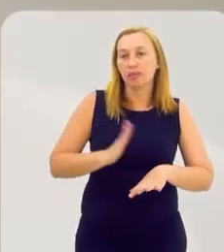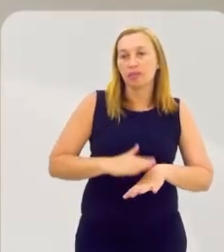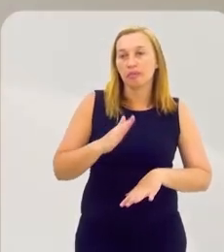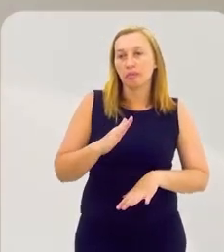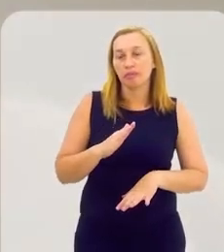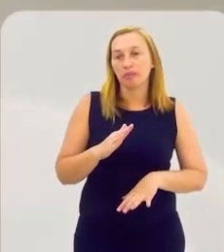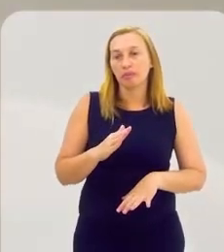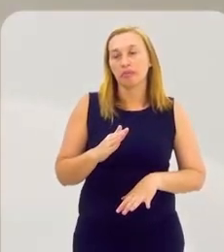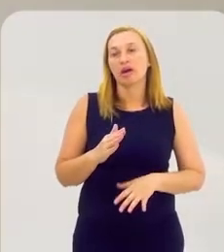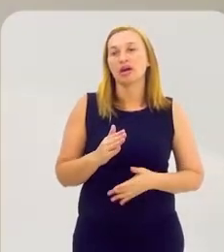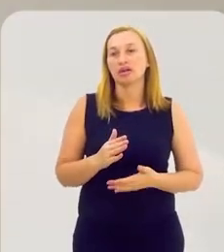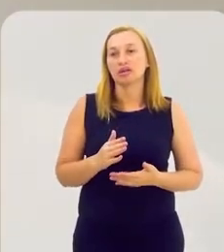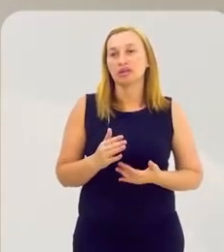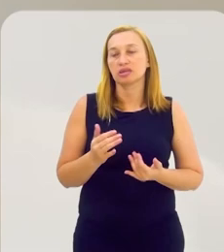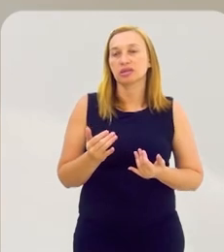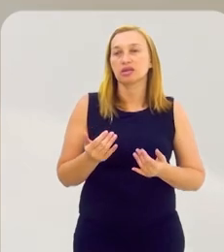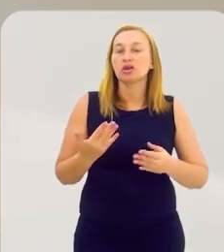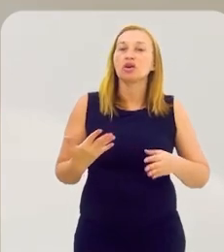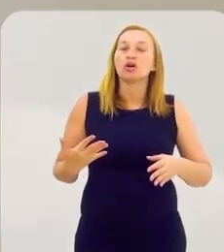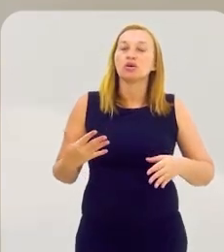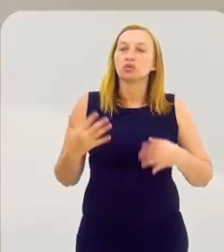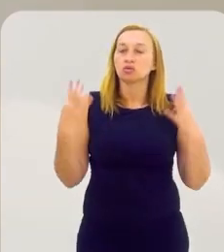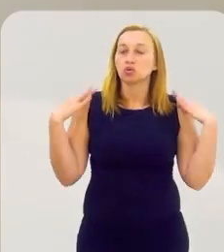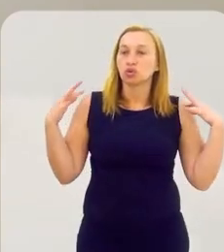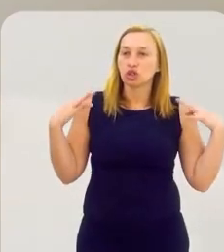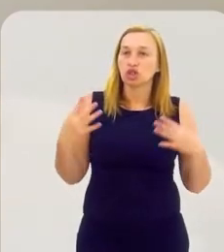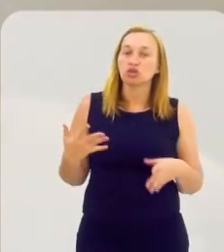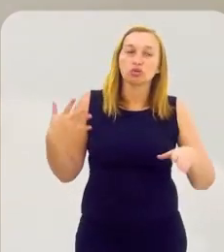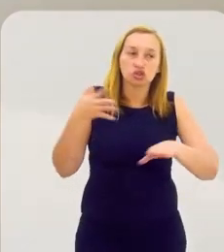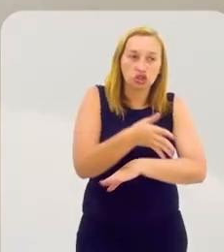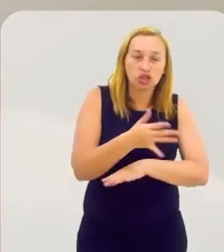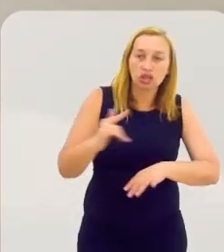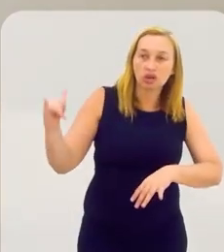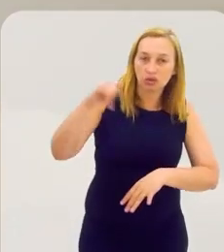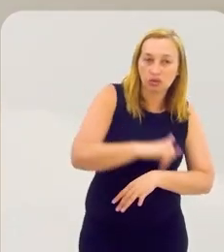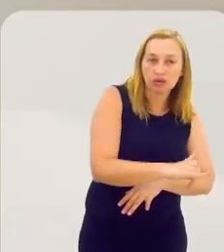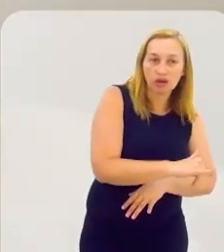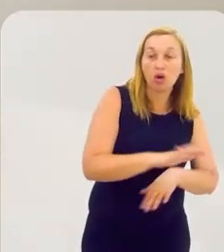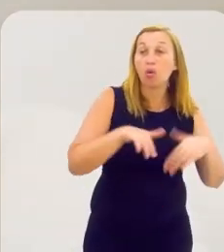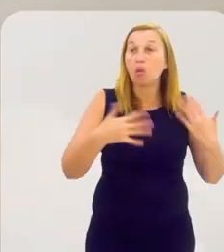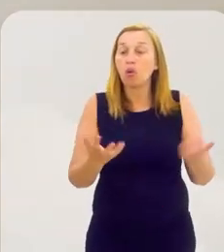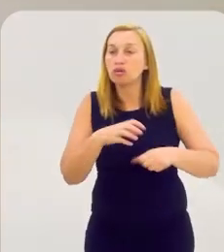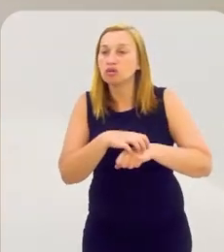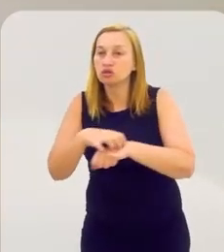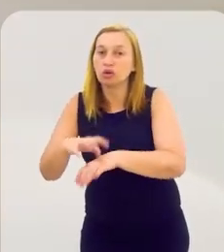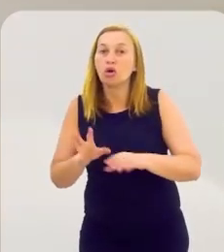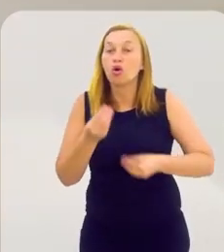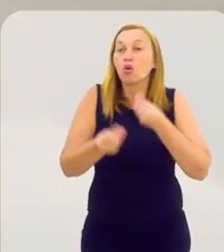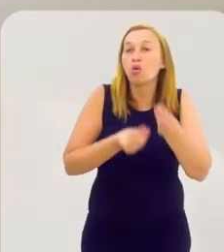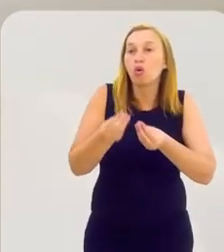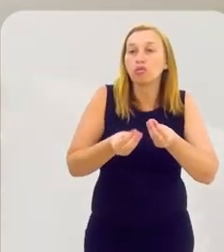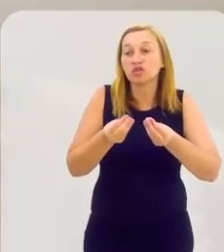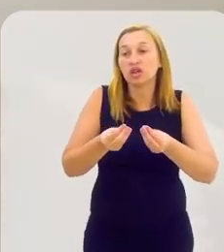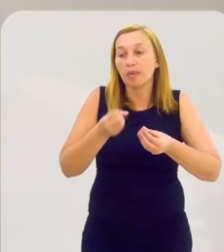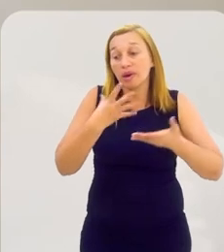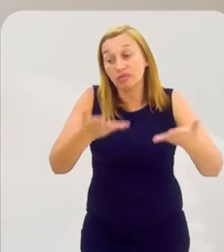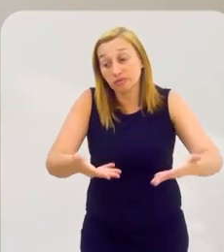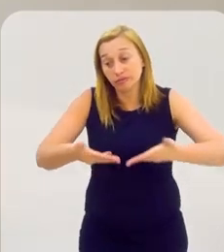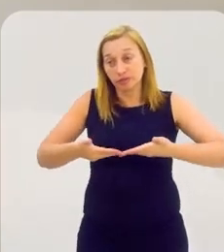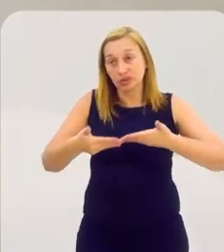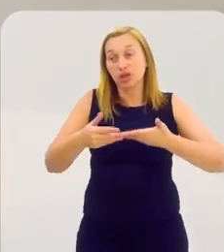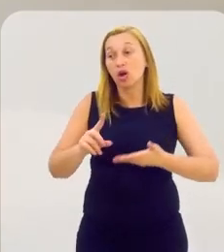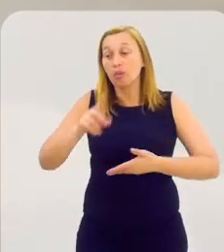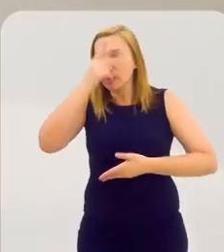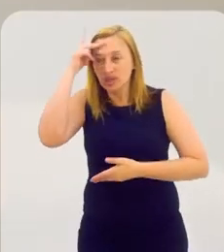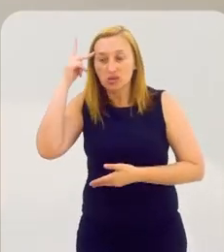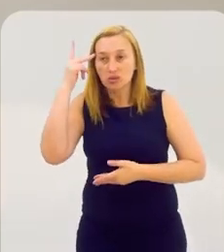jornada dele, do momento que ele chega no aeroporto, na rodoviária, o transporte que ele vai pegar, como ele será atendido, pessoas que falem outros